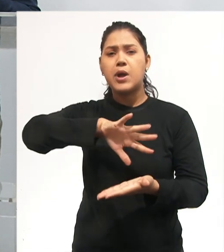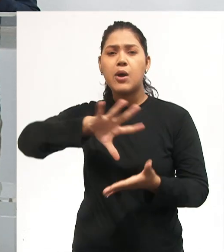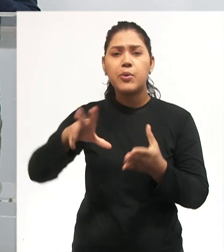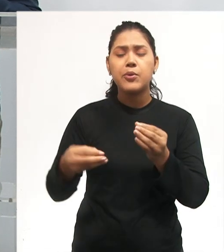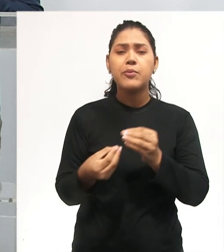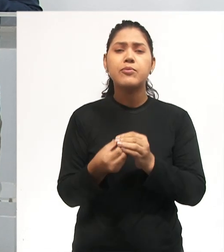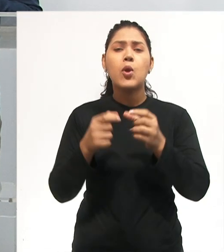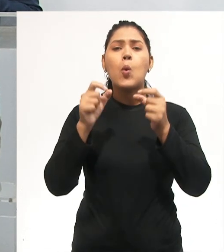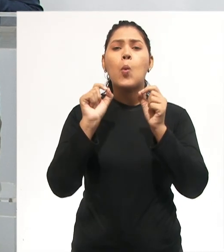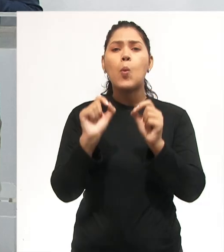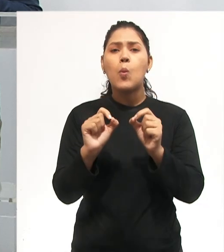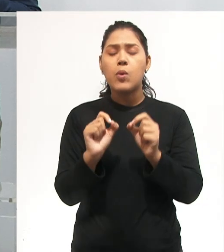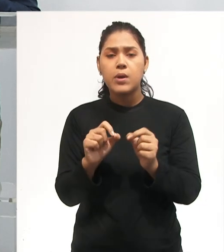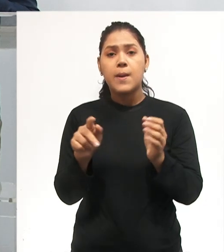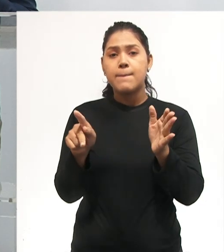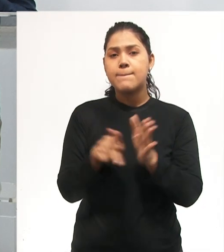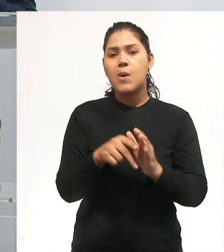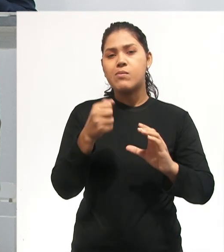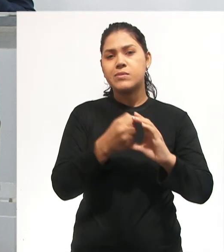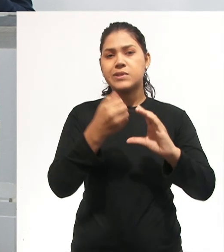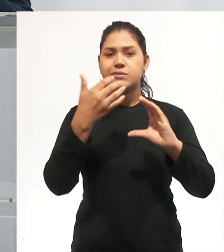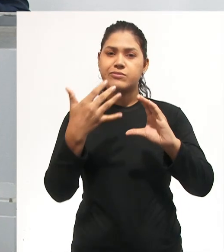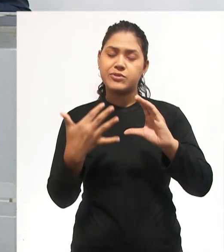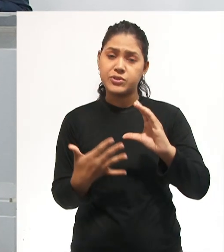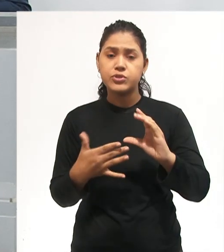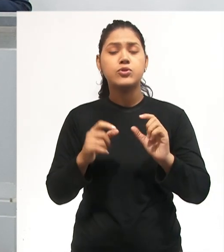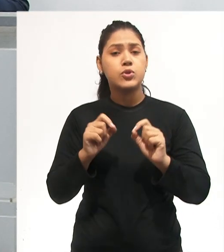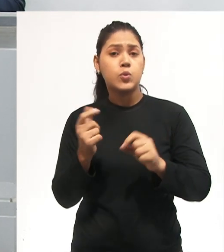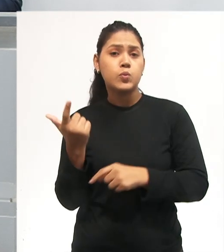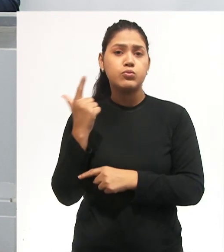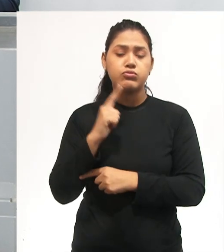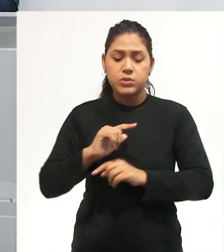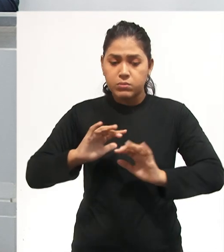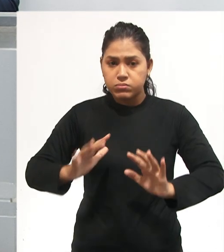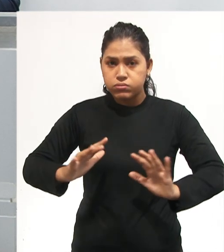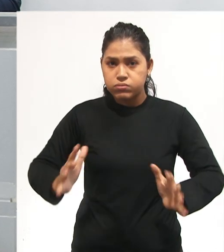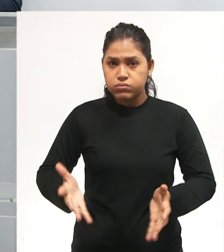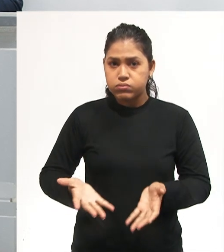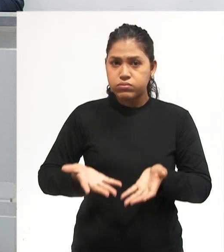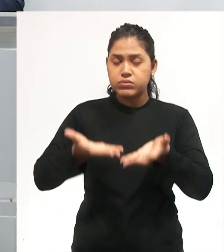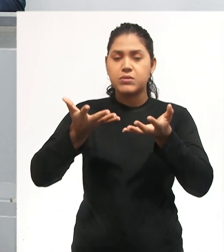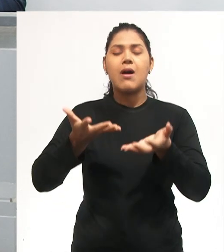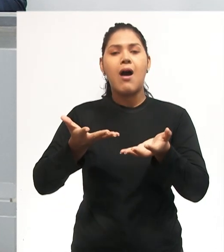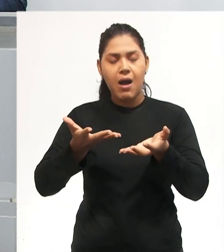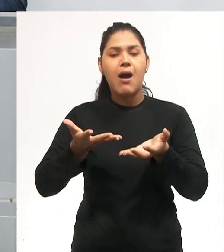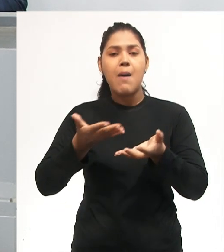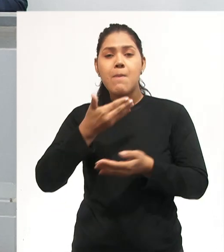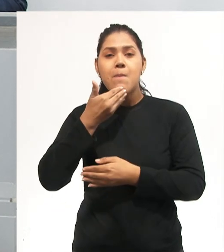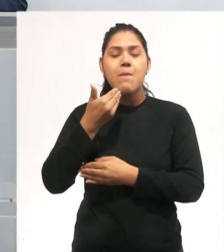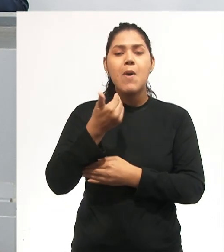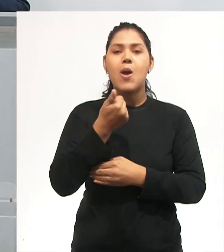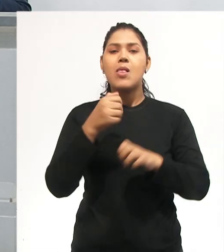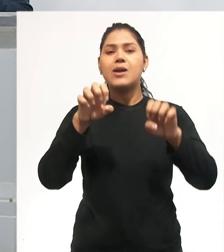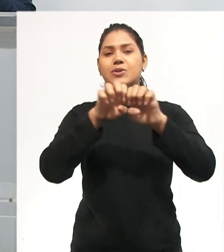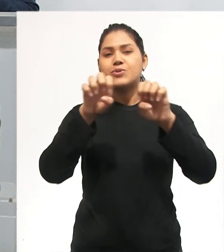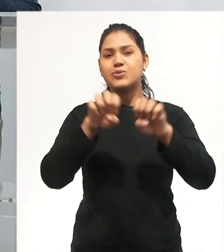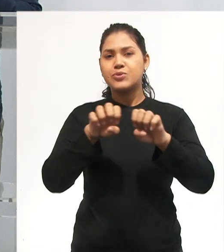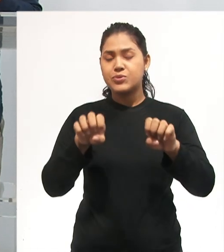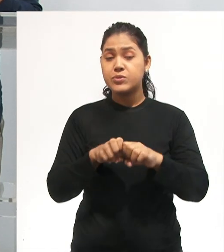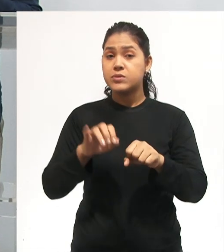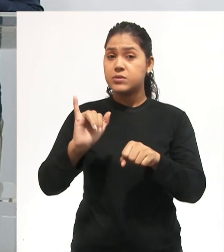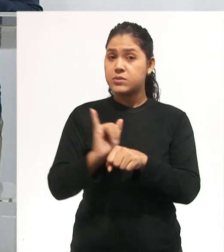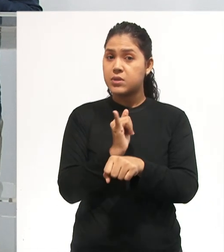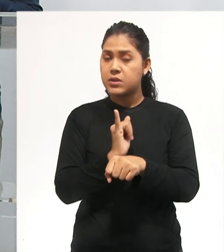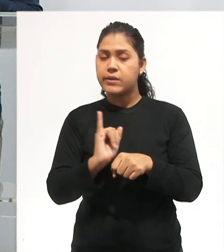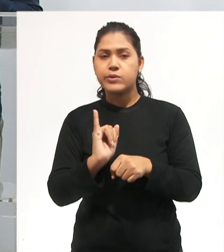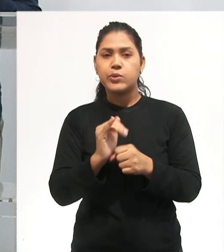parte dessa característica de prover uma infraestrutura básica de desenvolvimento, né?